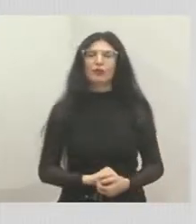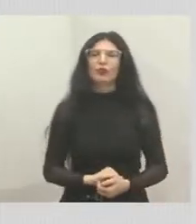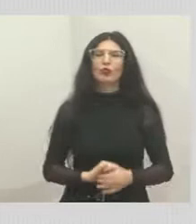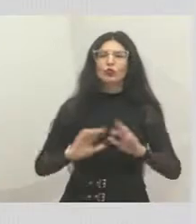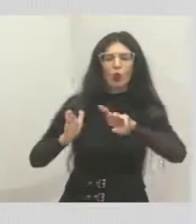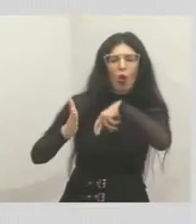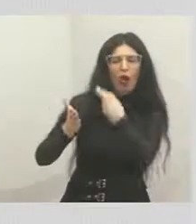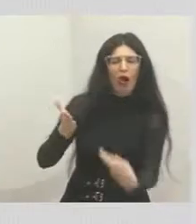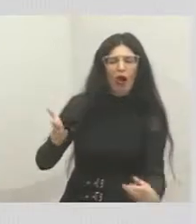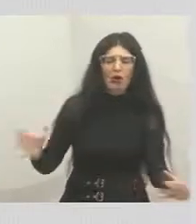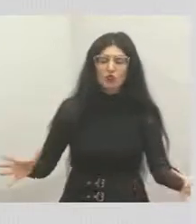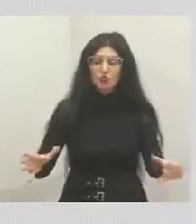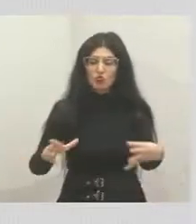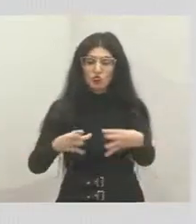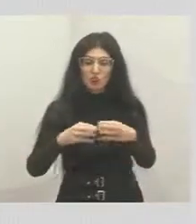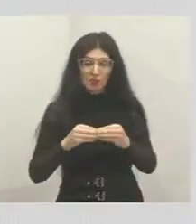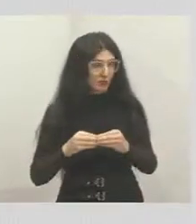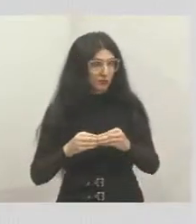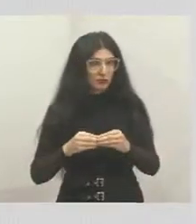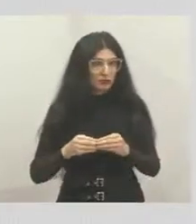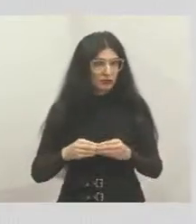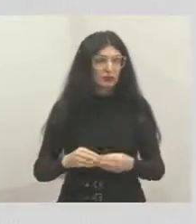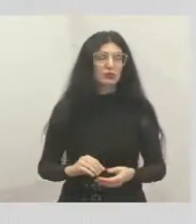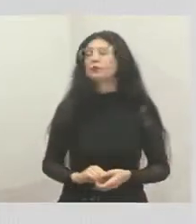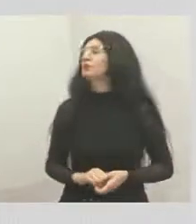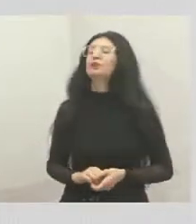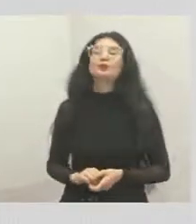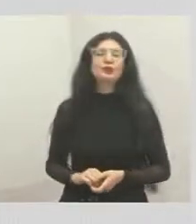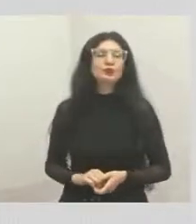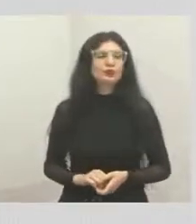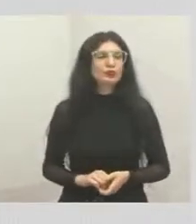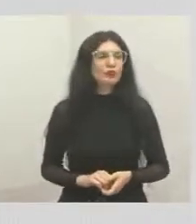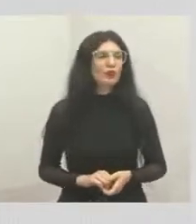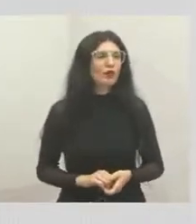relatórios resumidos da execução orçamentária e os relatórios